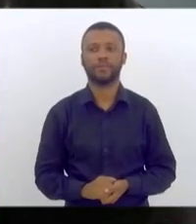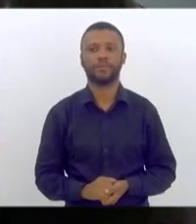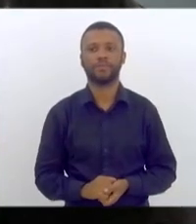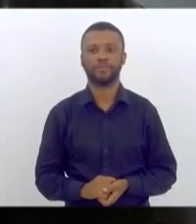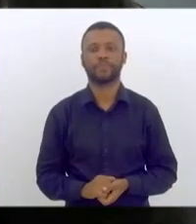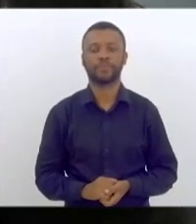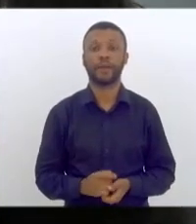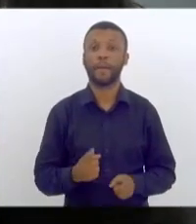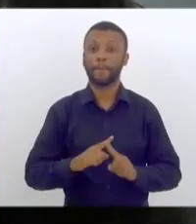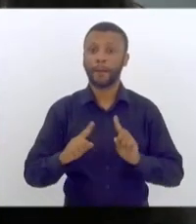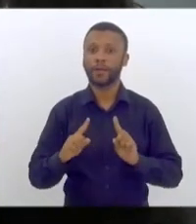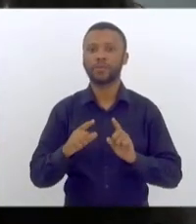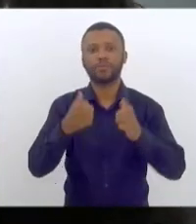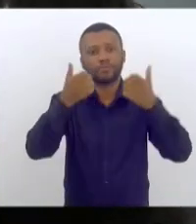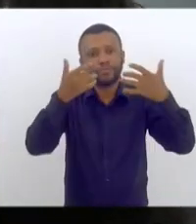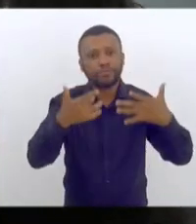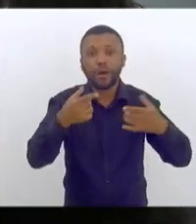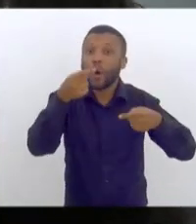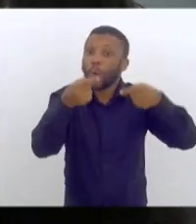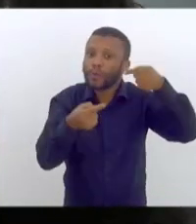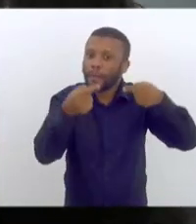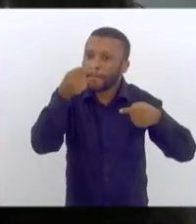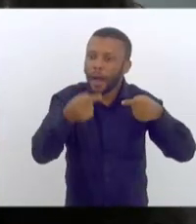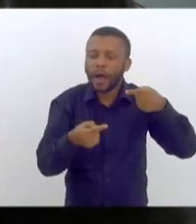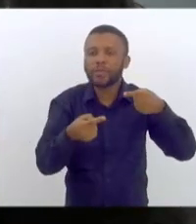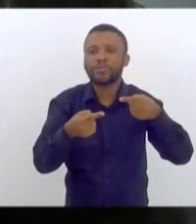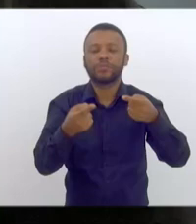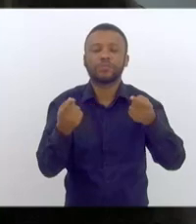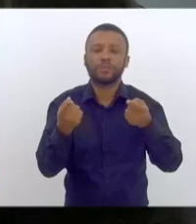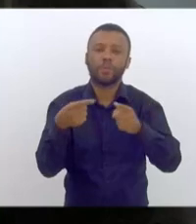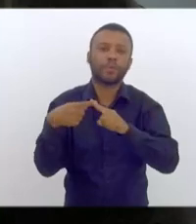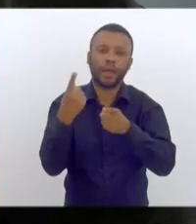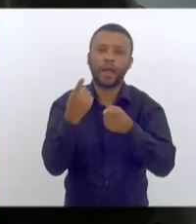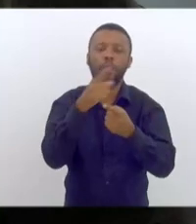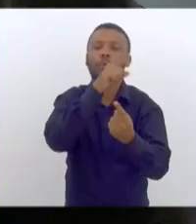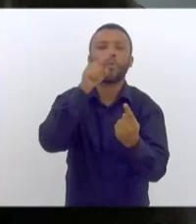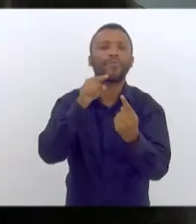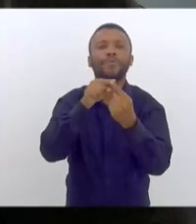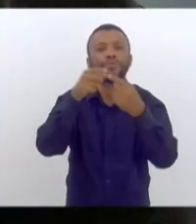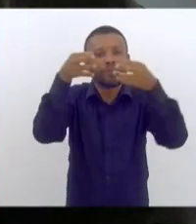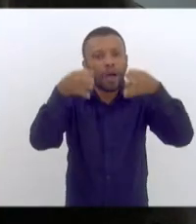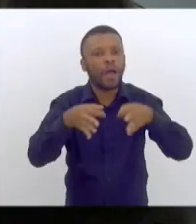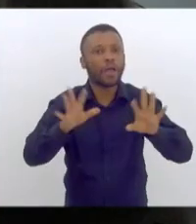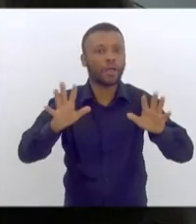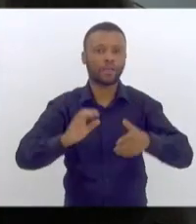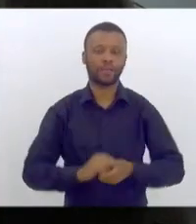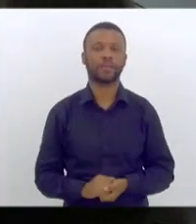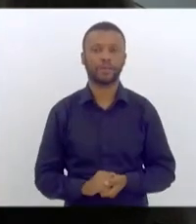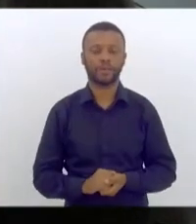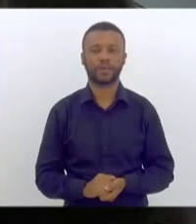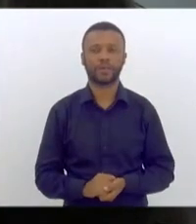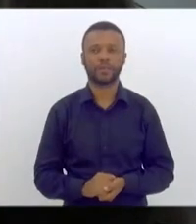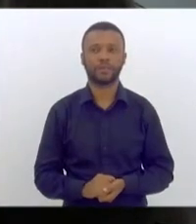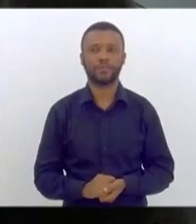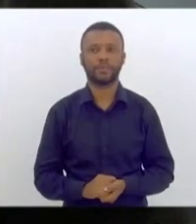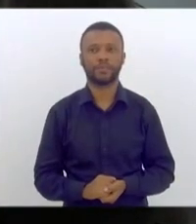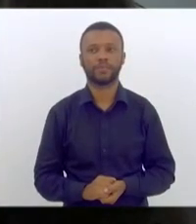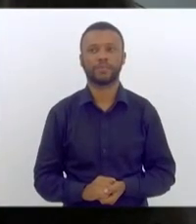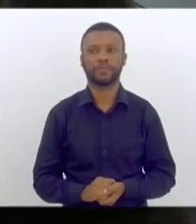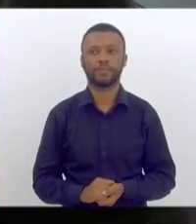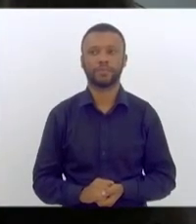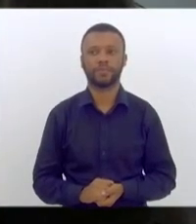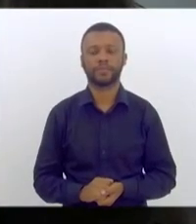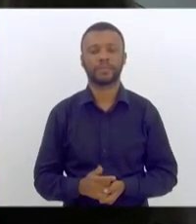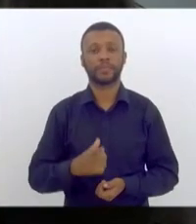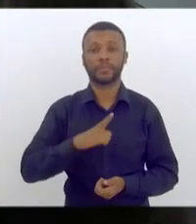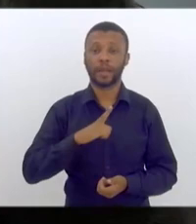mas eu vou trazer isso a debate aqui porque essa é a minha opinião por favor é só para te mostrar